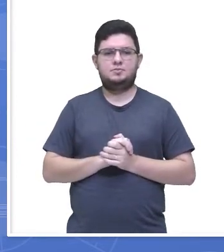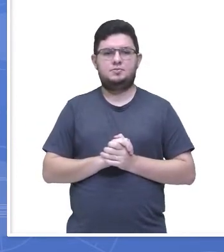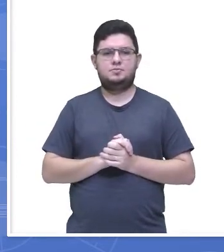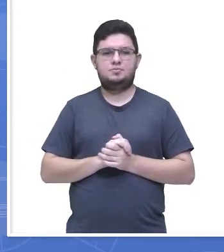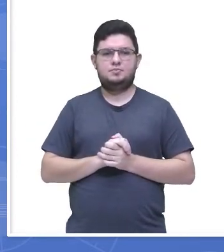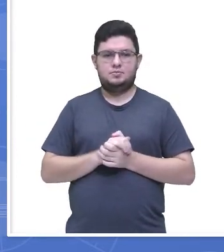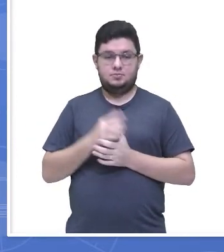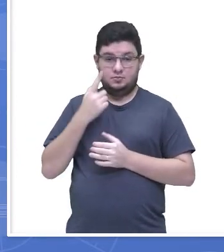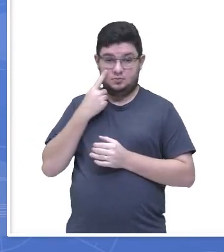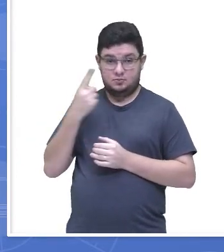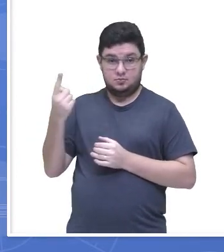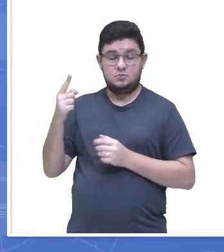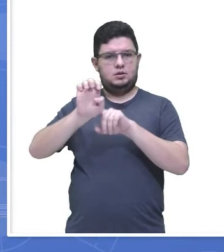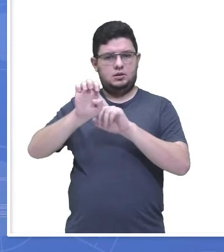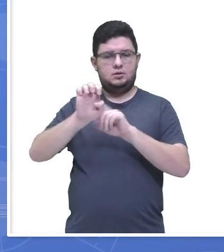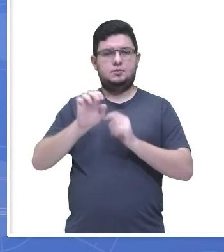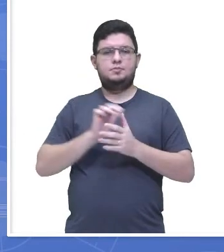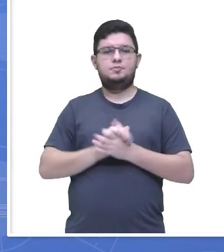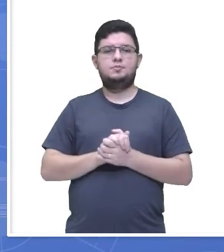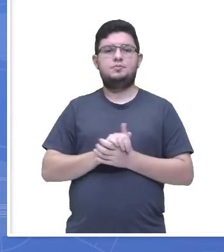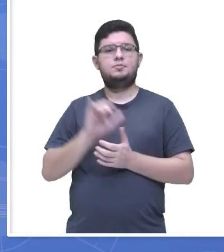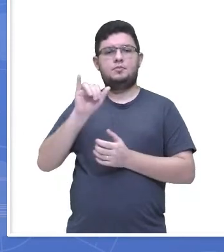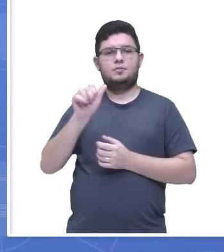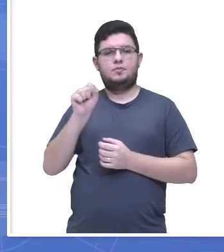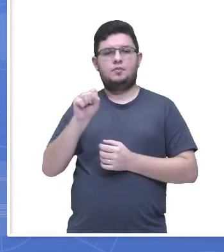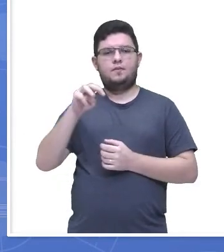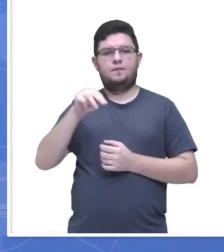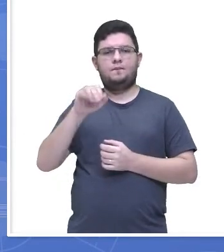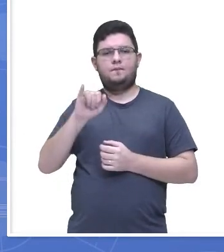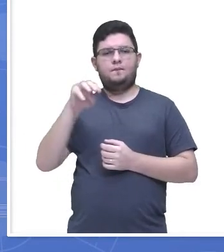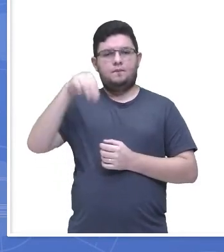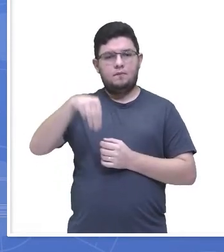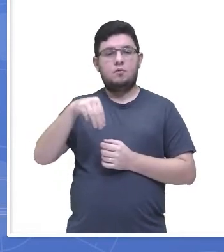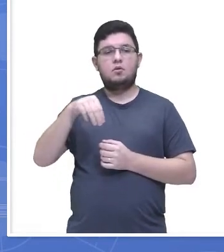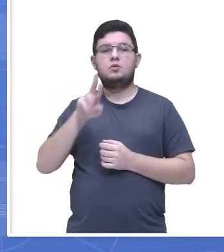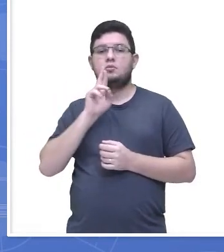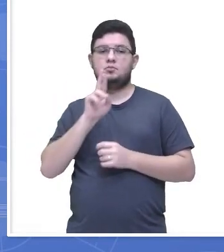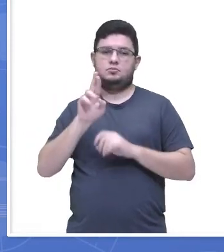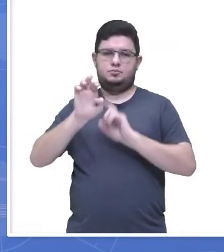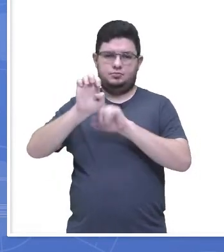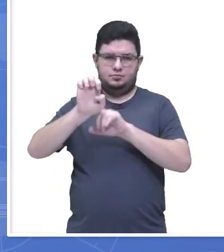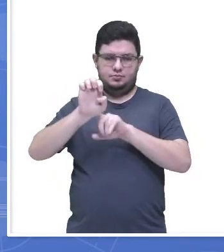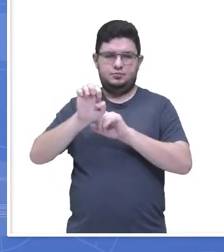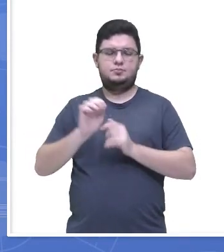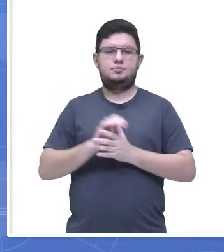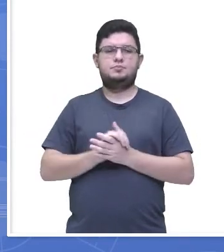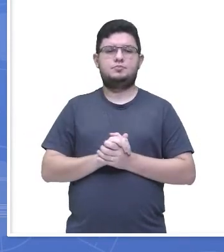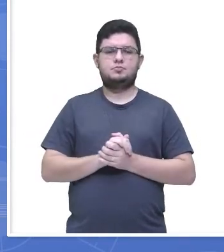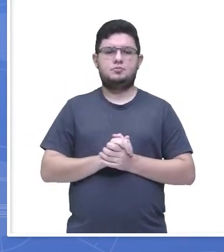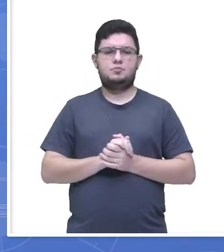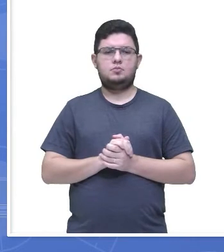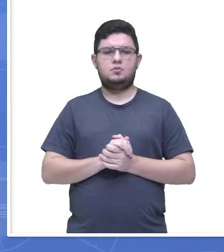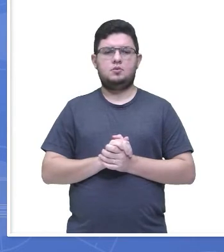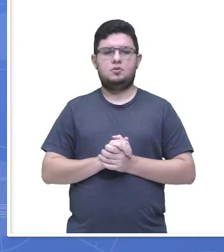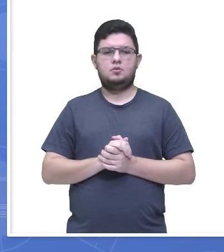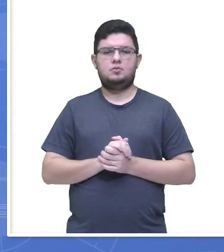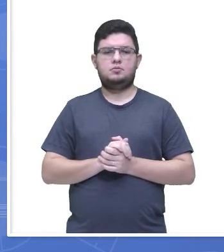agora nós vamos fazer uma leitura retirando os dados da questão. Olha só. Um corpo de massa 400